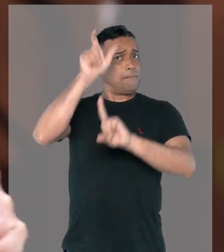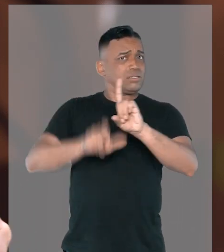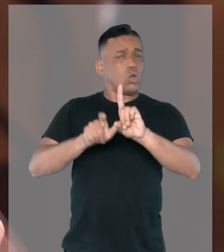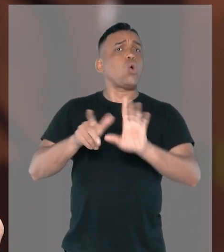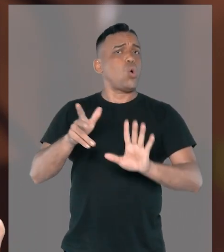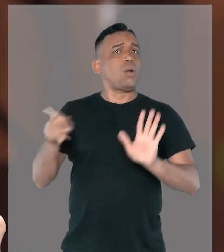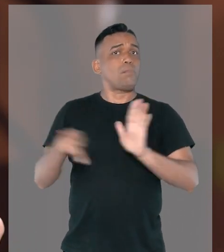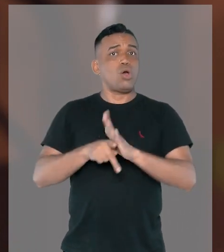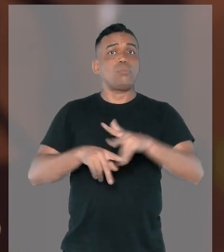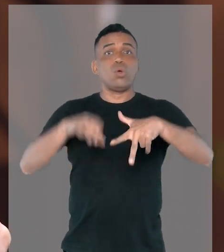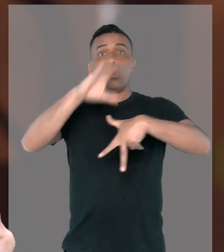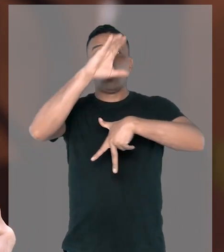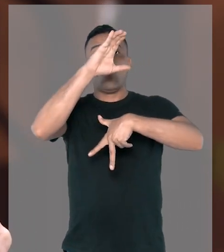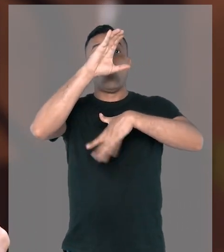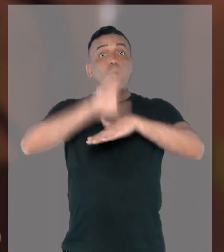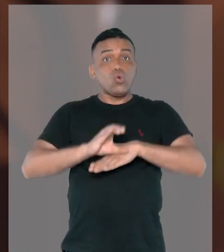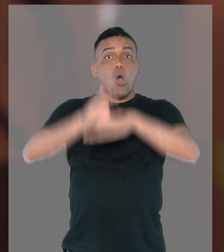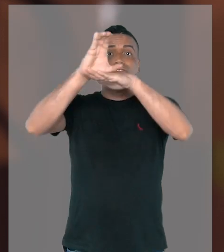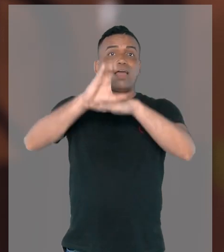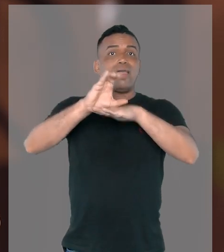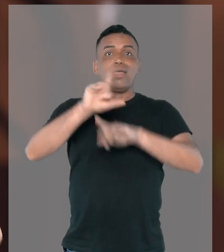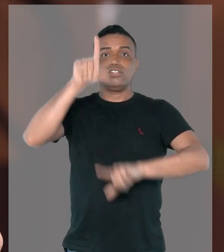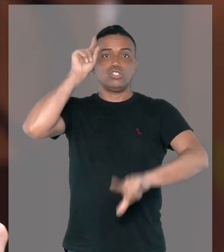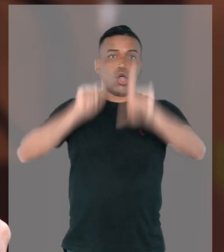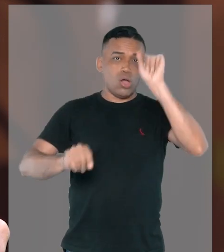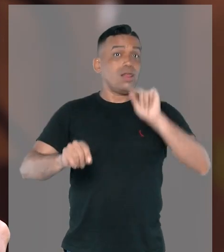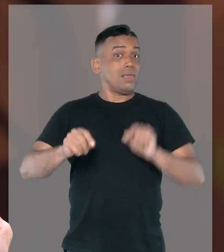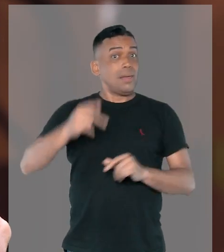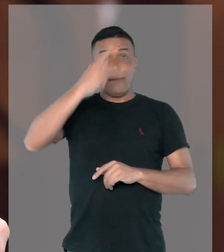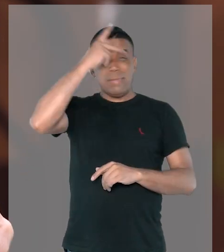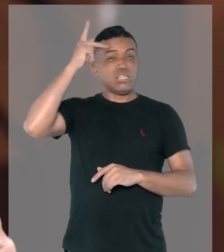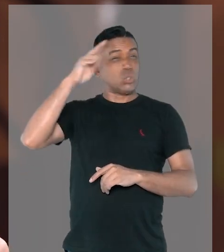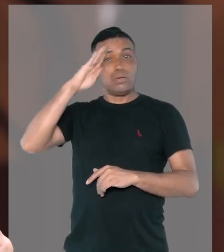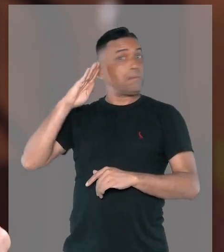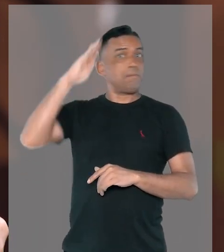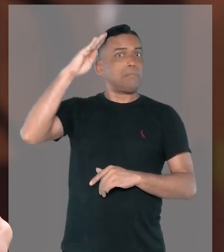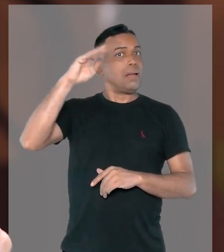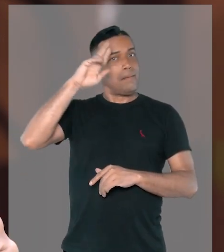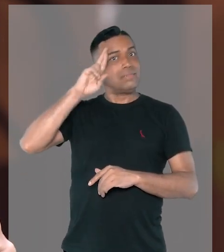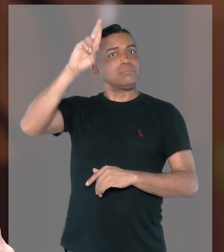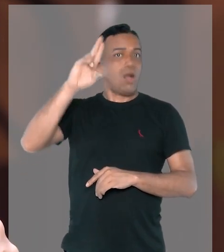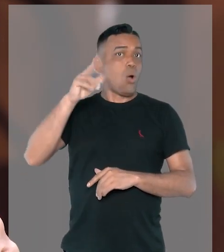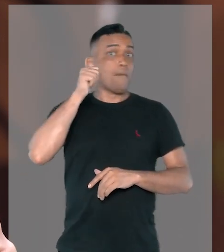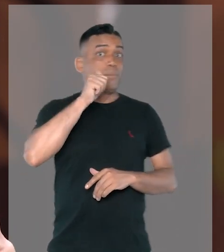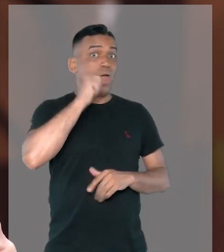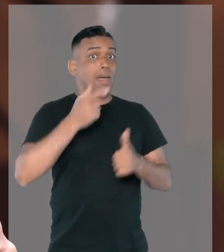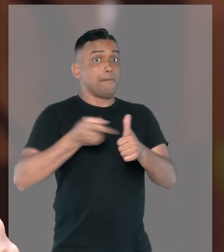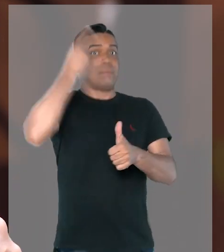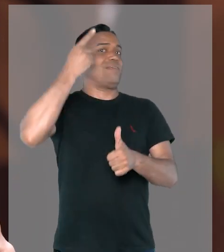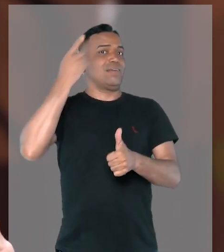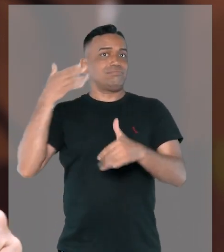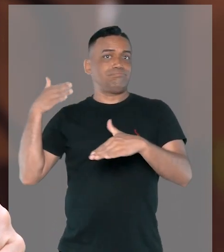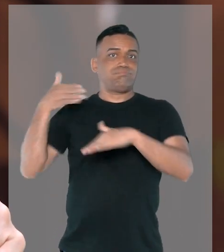faz parte do conselho que elege o nosso superior geral da ordem. É a primeira vez que uma mulher tem esse cargo.